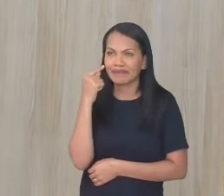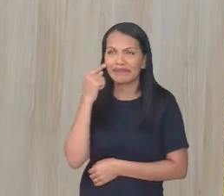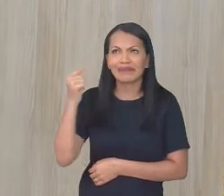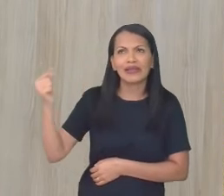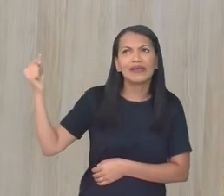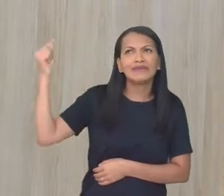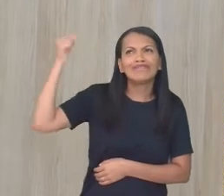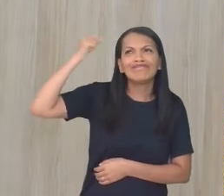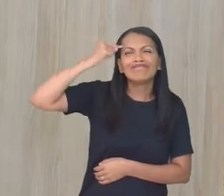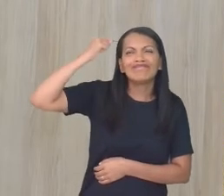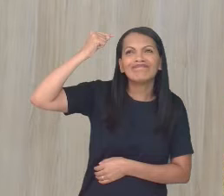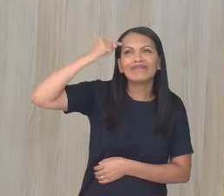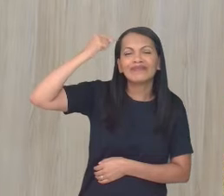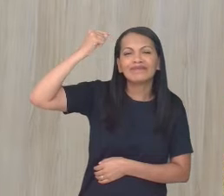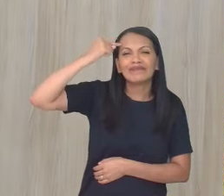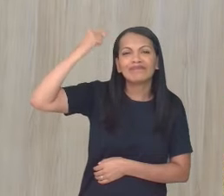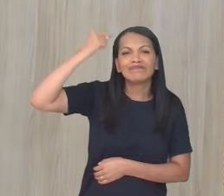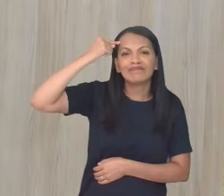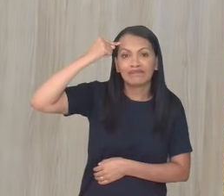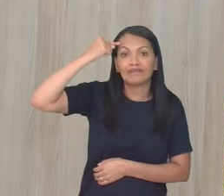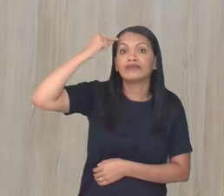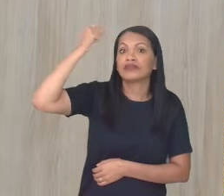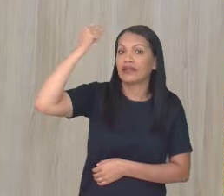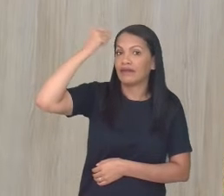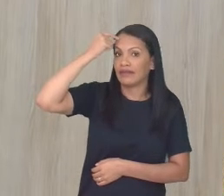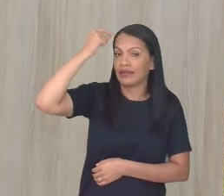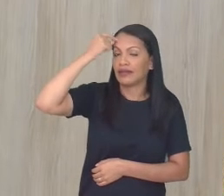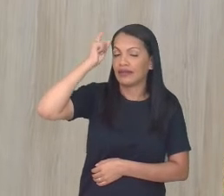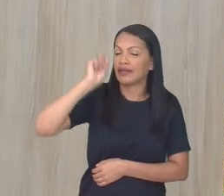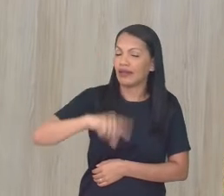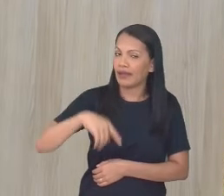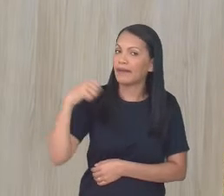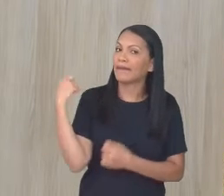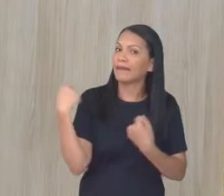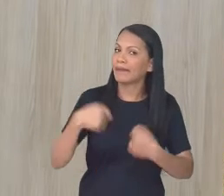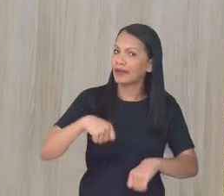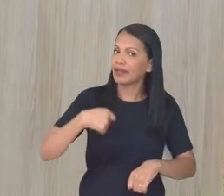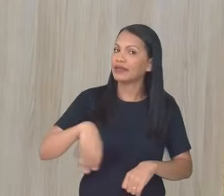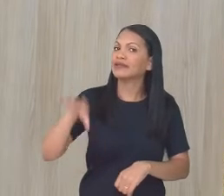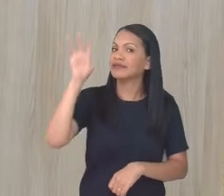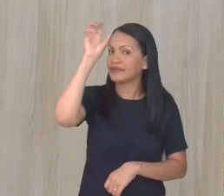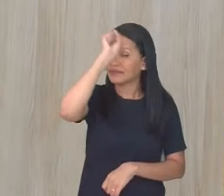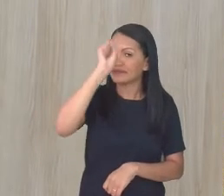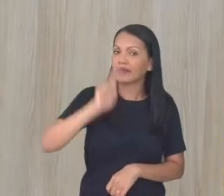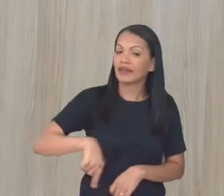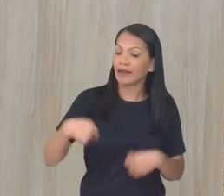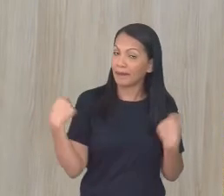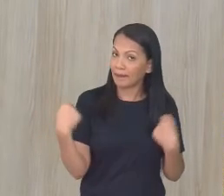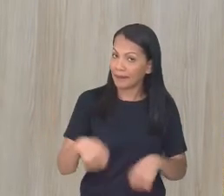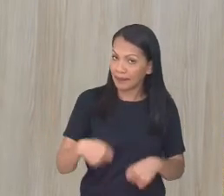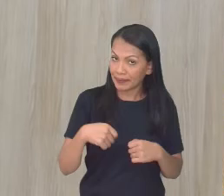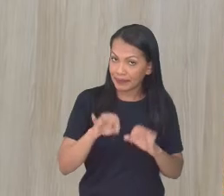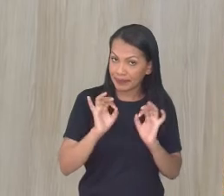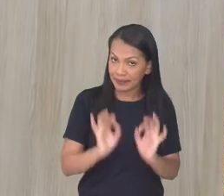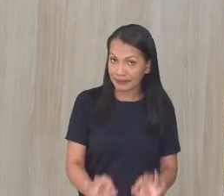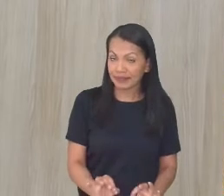naquele espaçozinho, não é, na nossa mente, na nossa memória, não é? É preciso, não é,